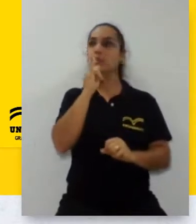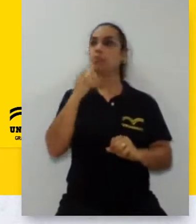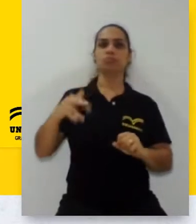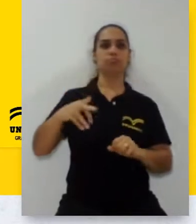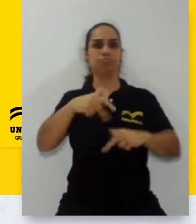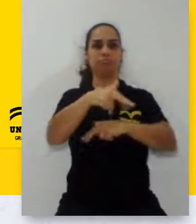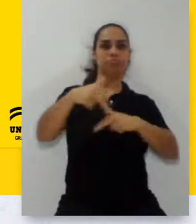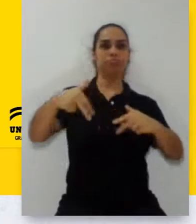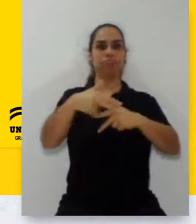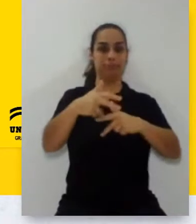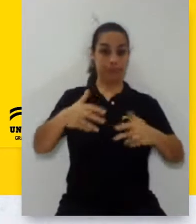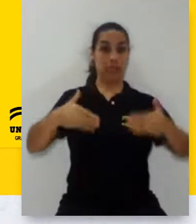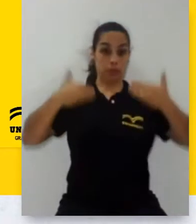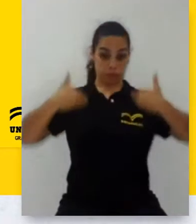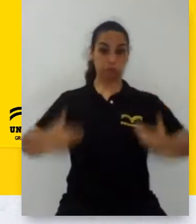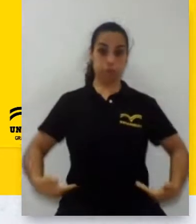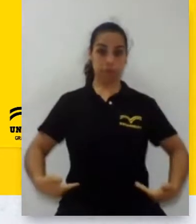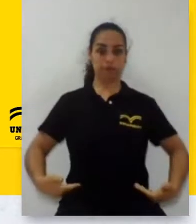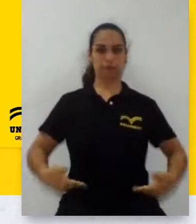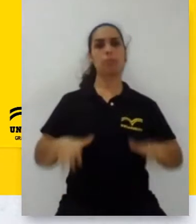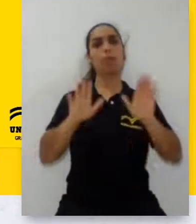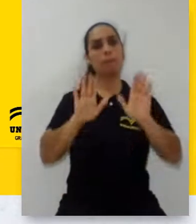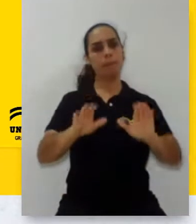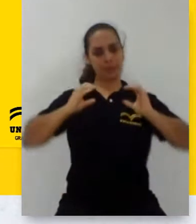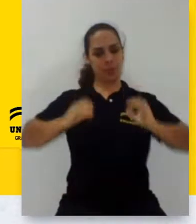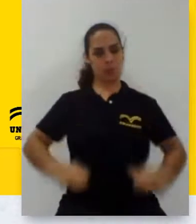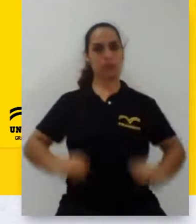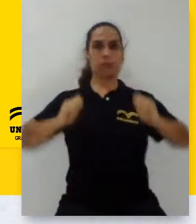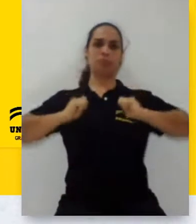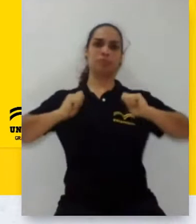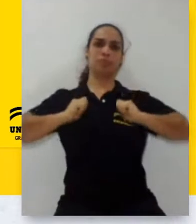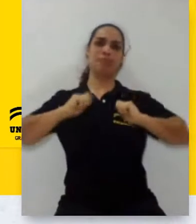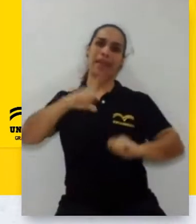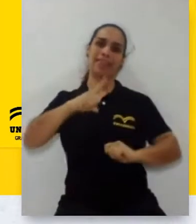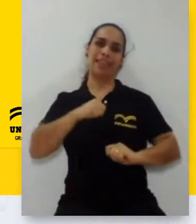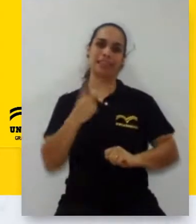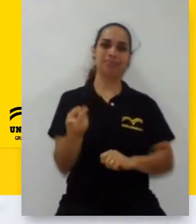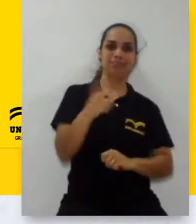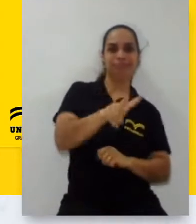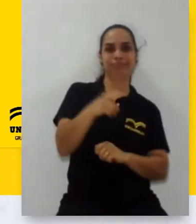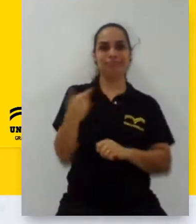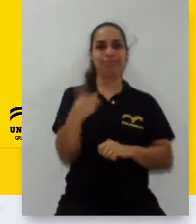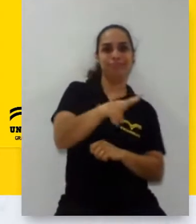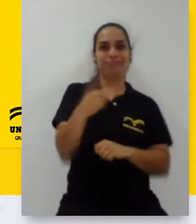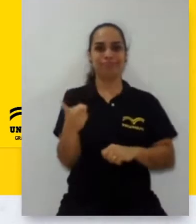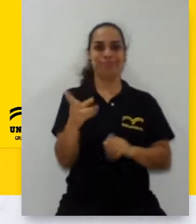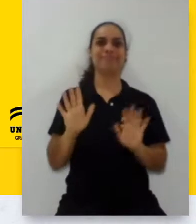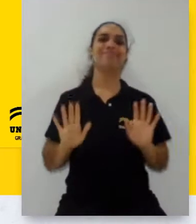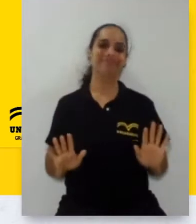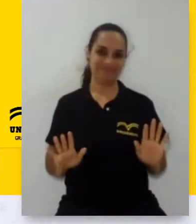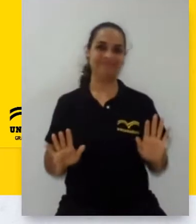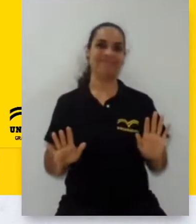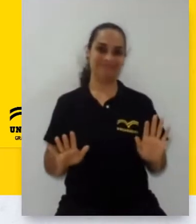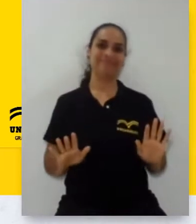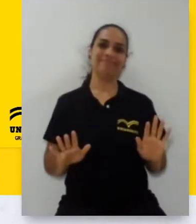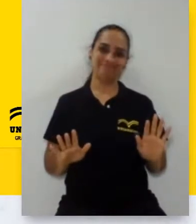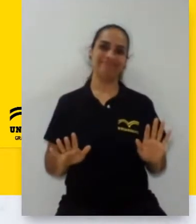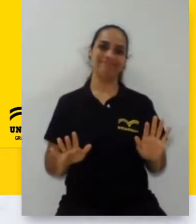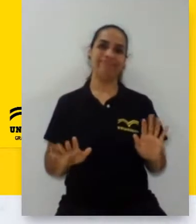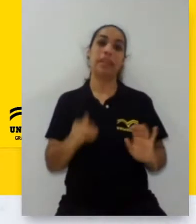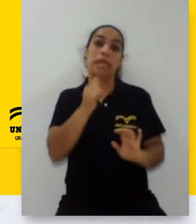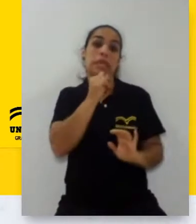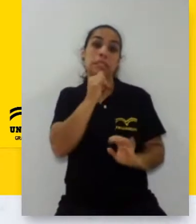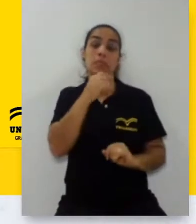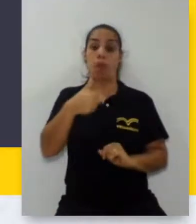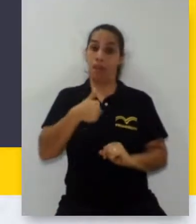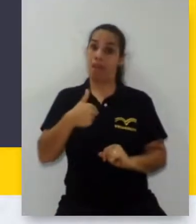Eu apresento comportamento sedentário e tenho lá o meu planejamento, faço exercício toda semana, enfim, faço